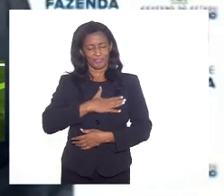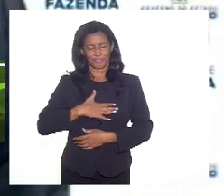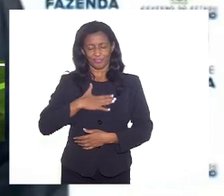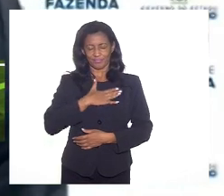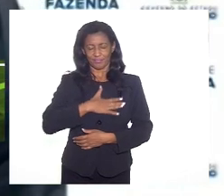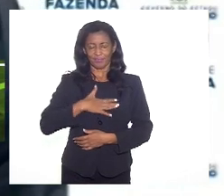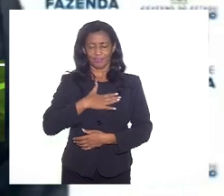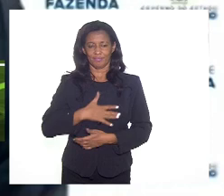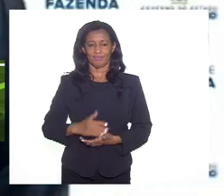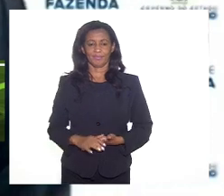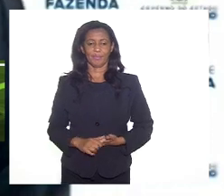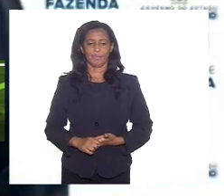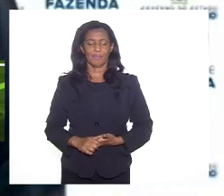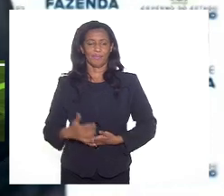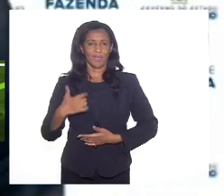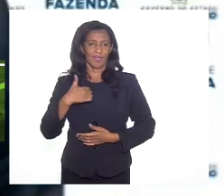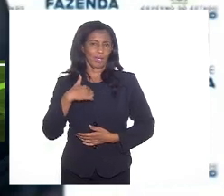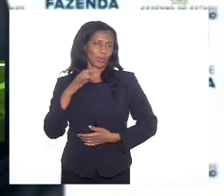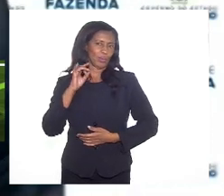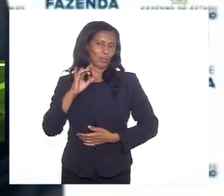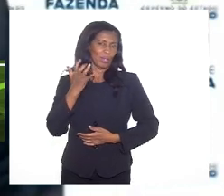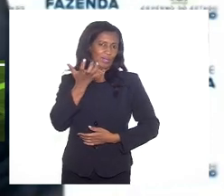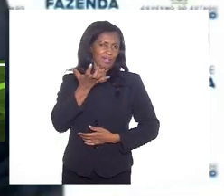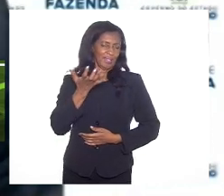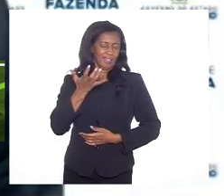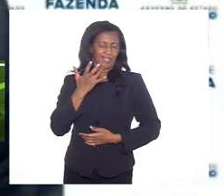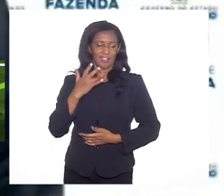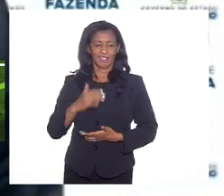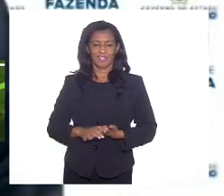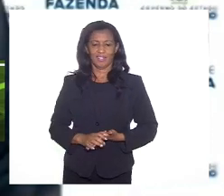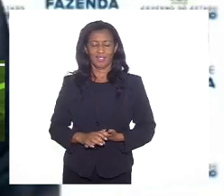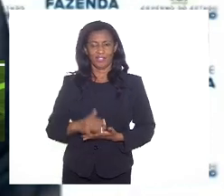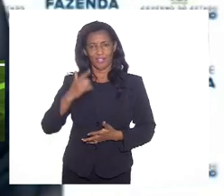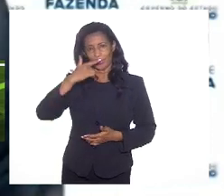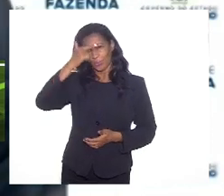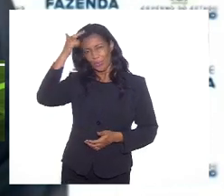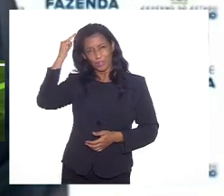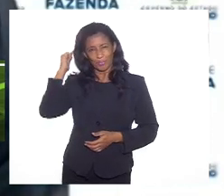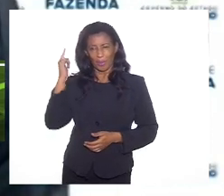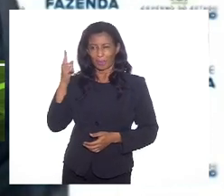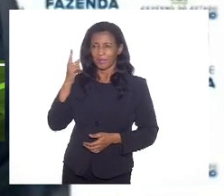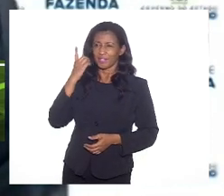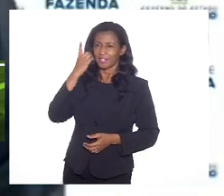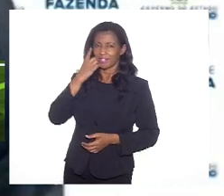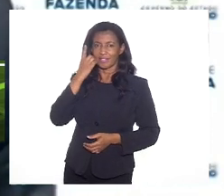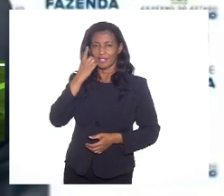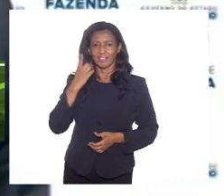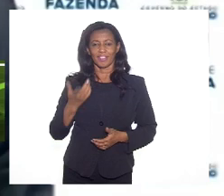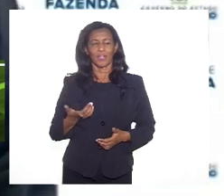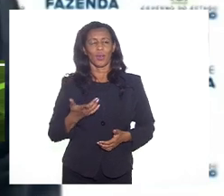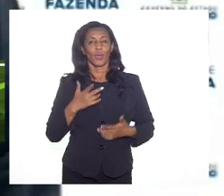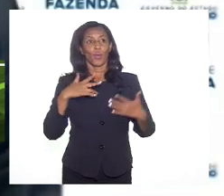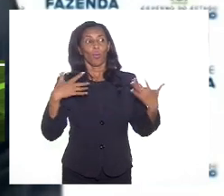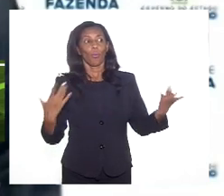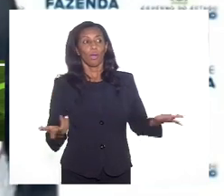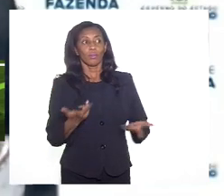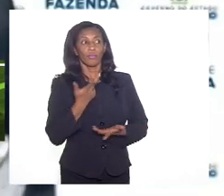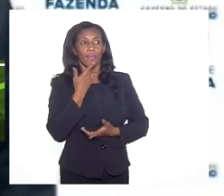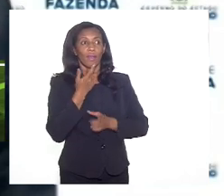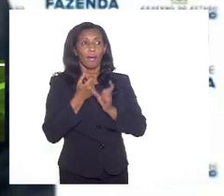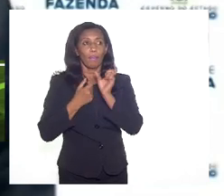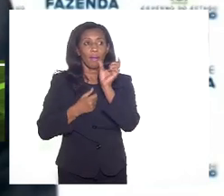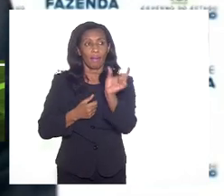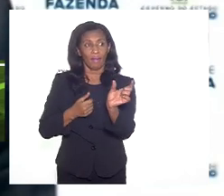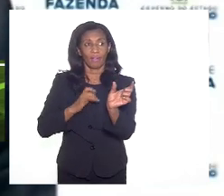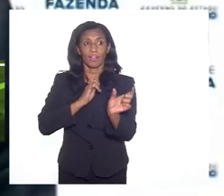só queria dizer ao deputado Luiz Paulo que, quando eu falei infelizmente, embora